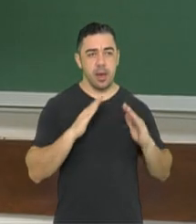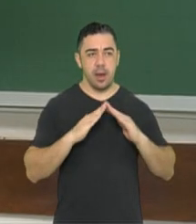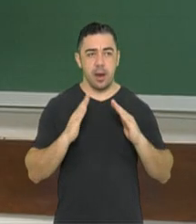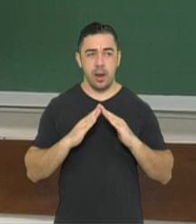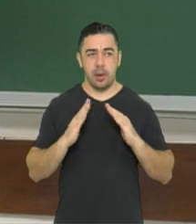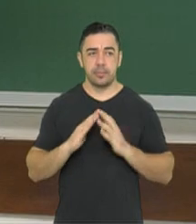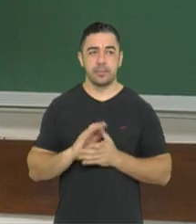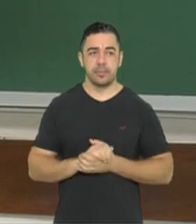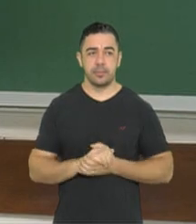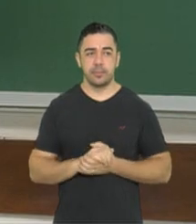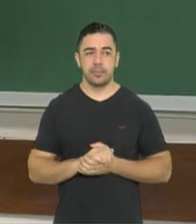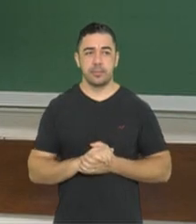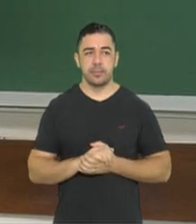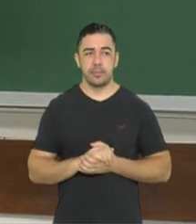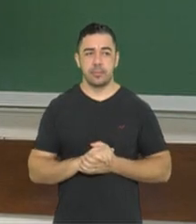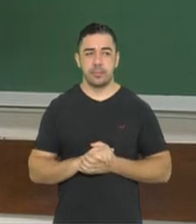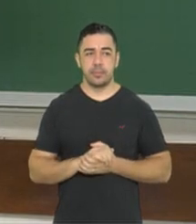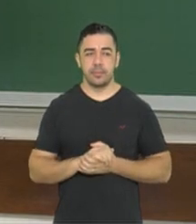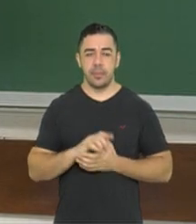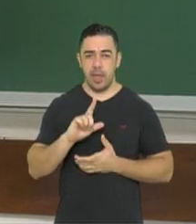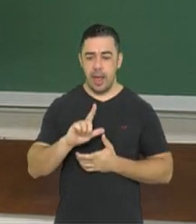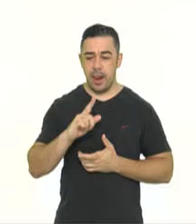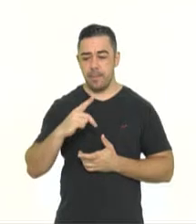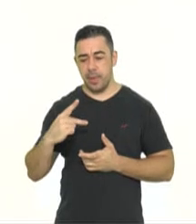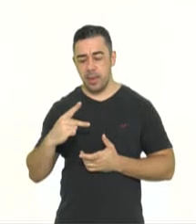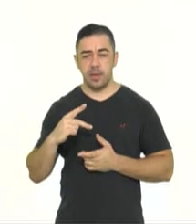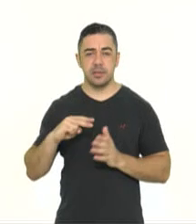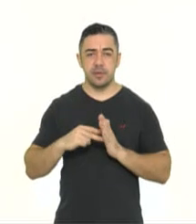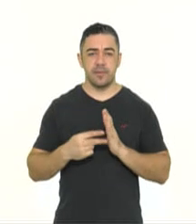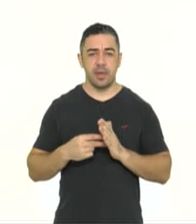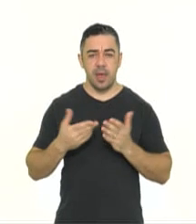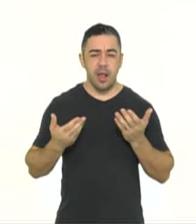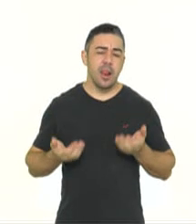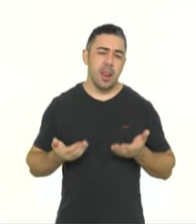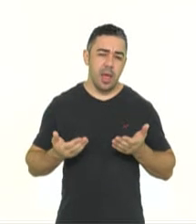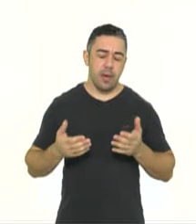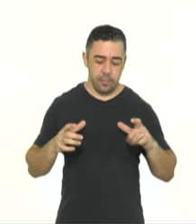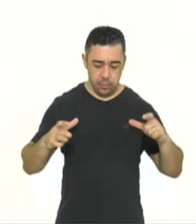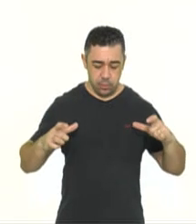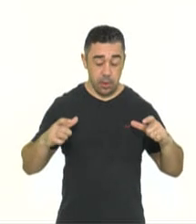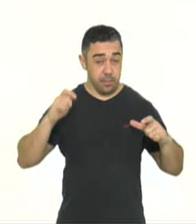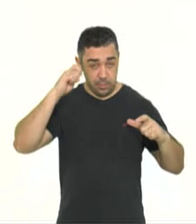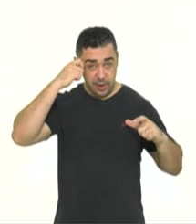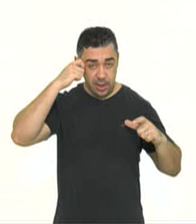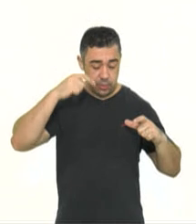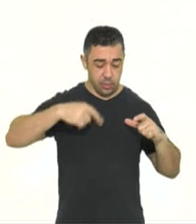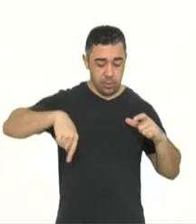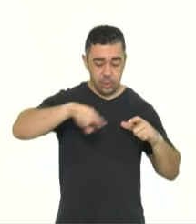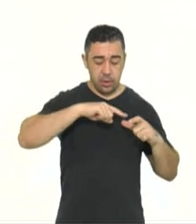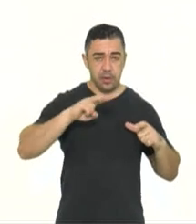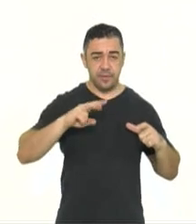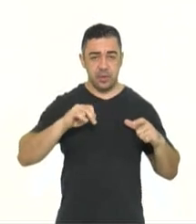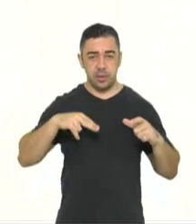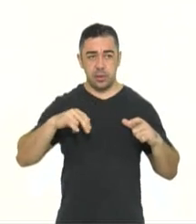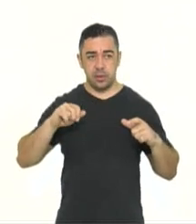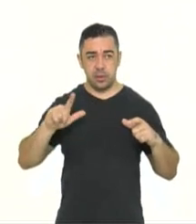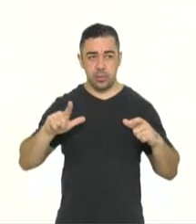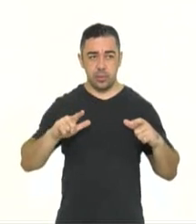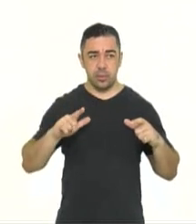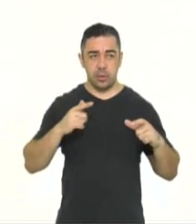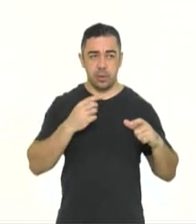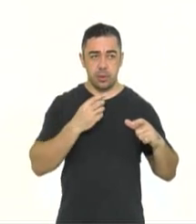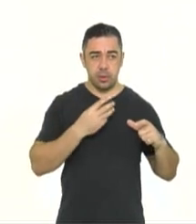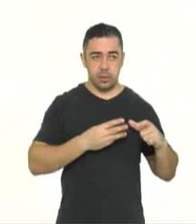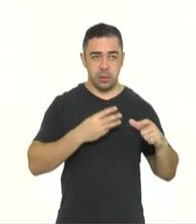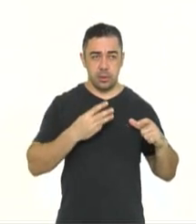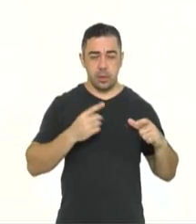ó. É o Long Play LP, é um disco leve de vinil e de 33 e 1 terço rotações